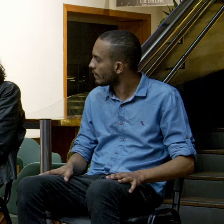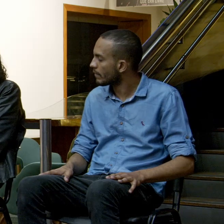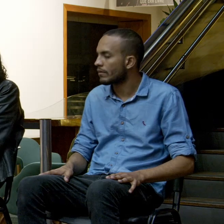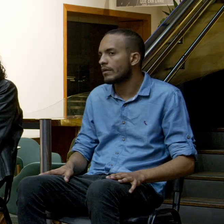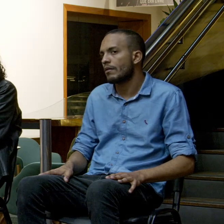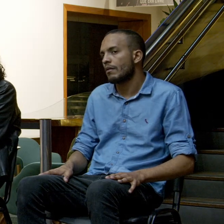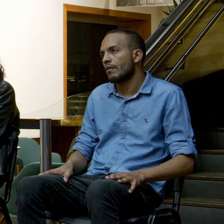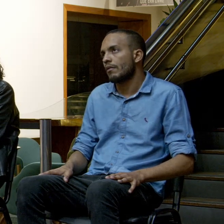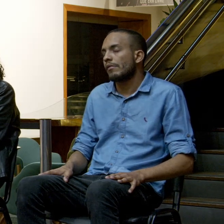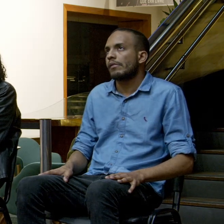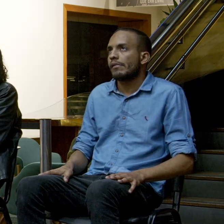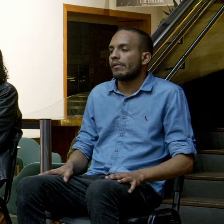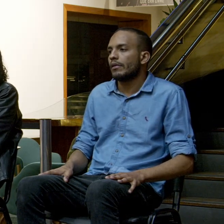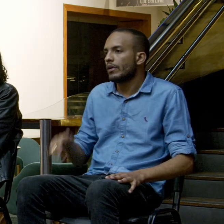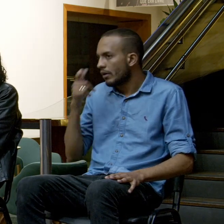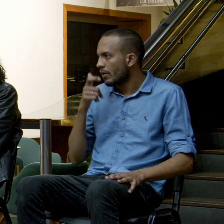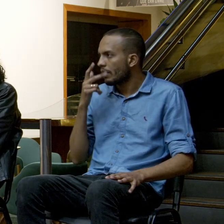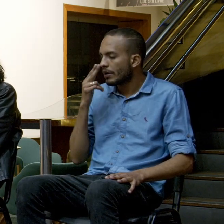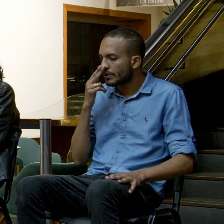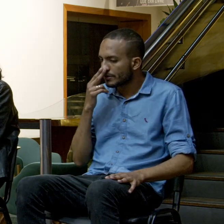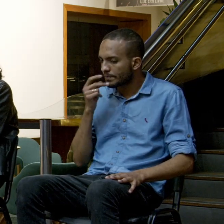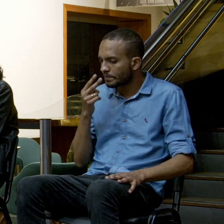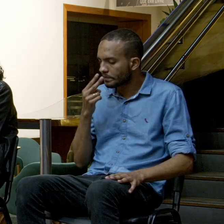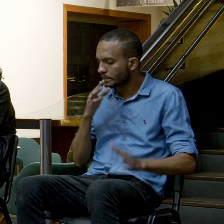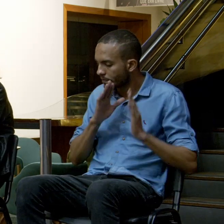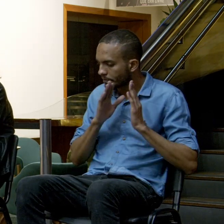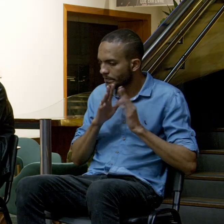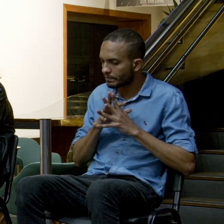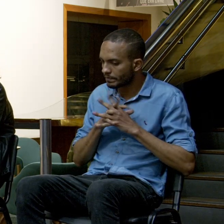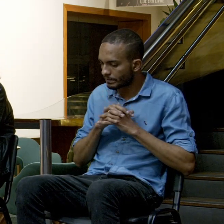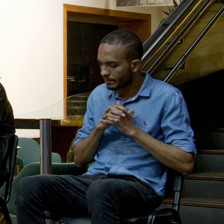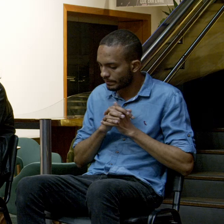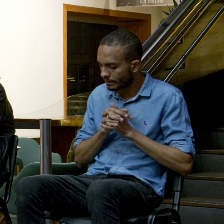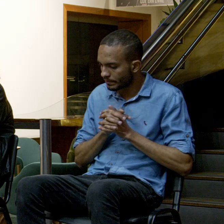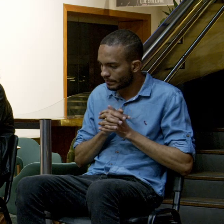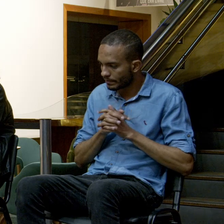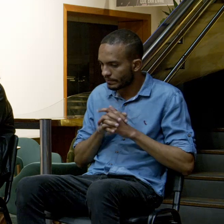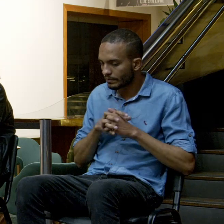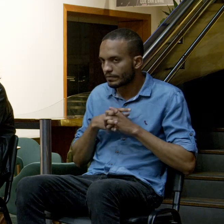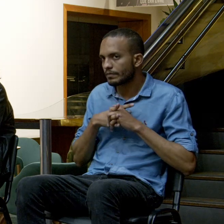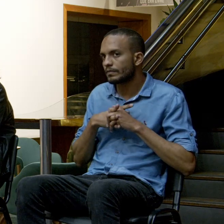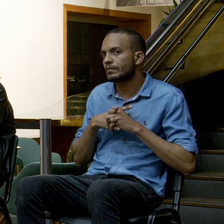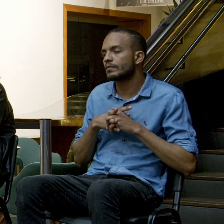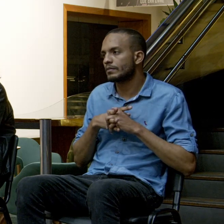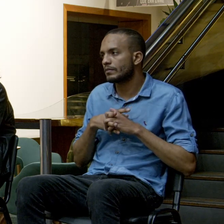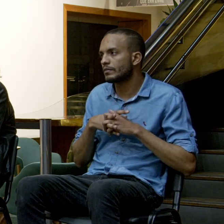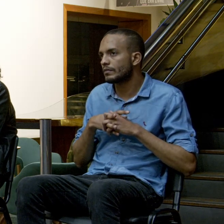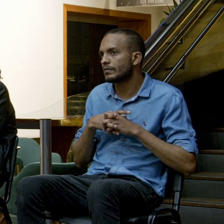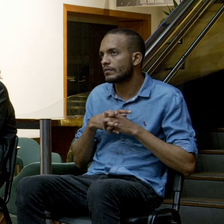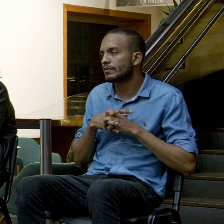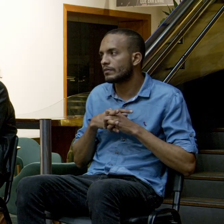Eu acho que tem 2 momentos assim da obra da Maiorino